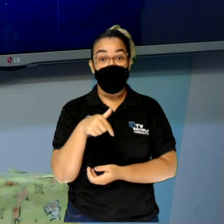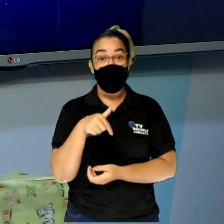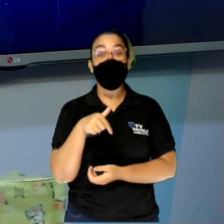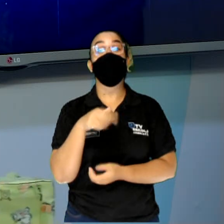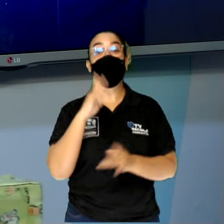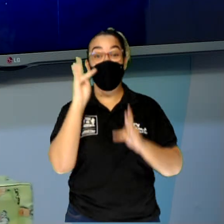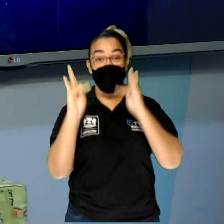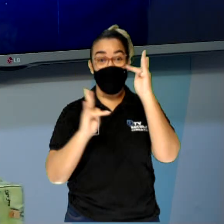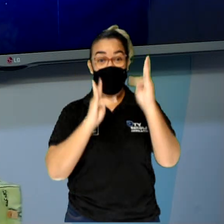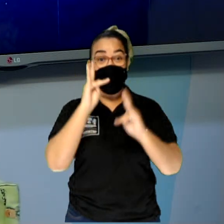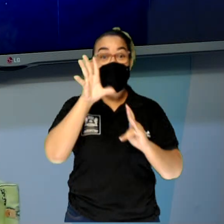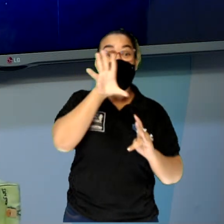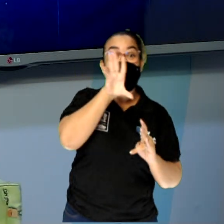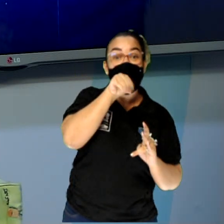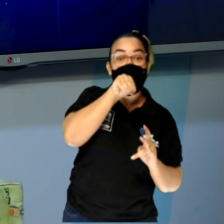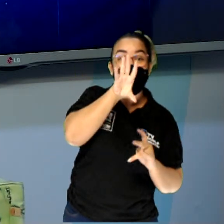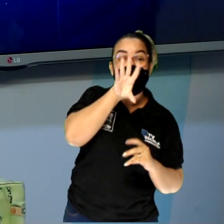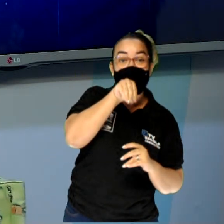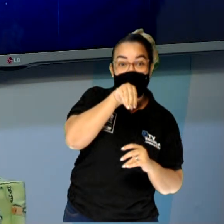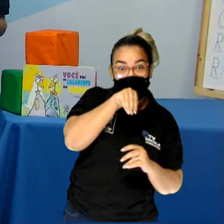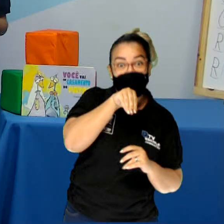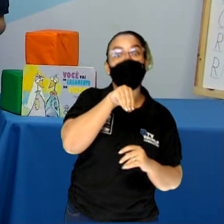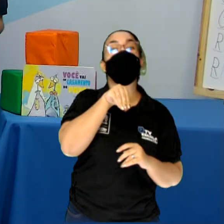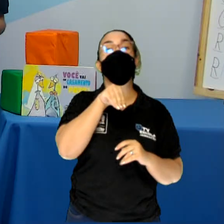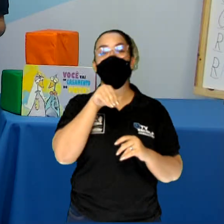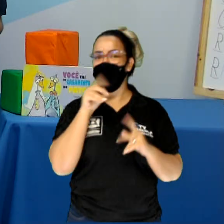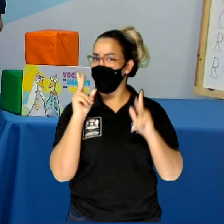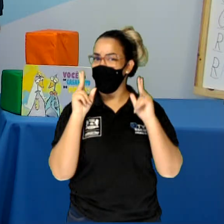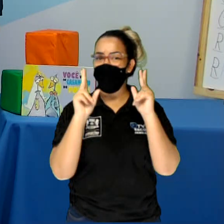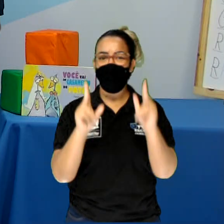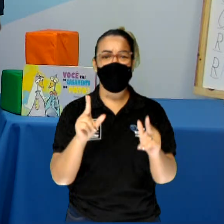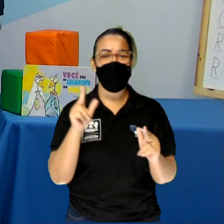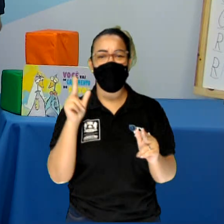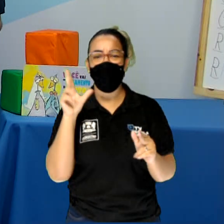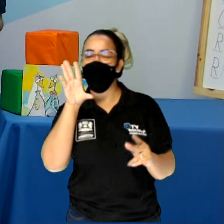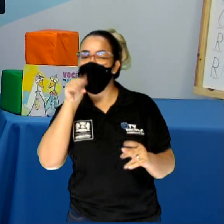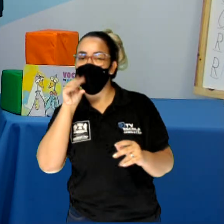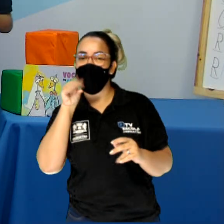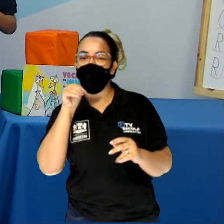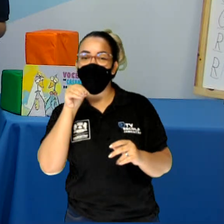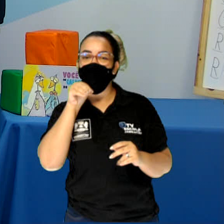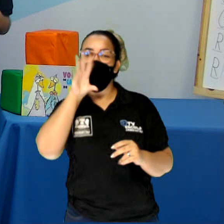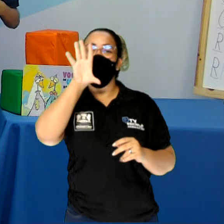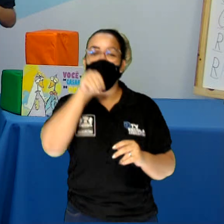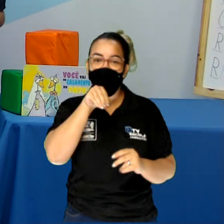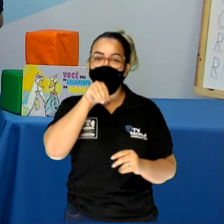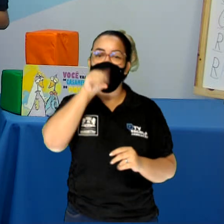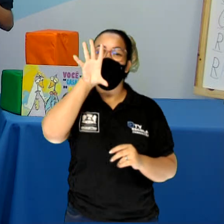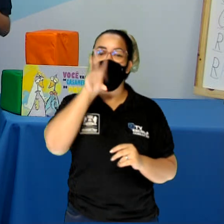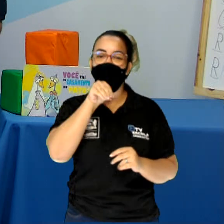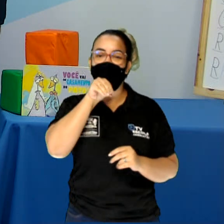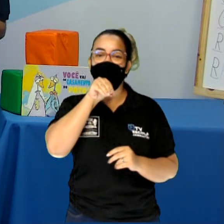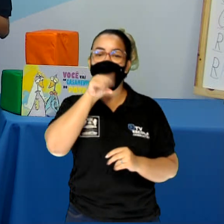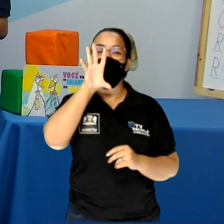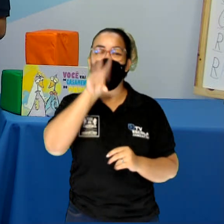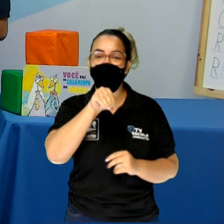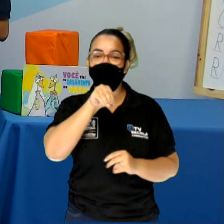O pato. O pato faz o mesmo som que a pata, não é mesmo? Quá, quá,